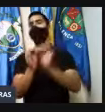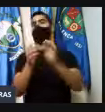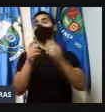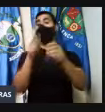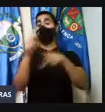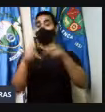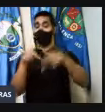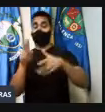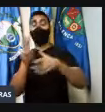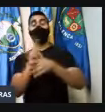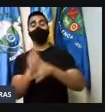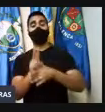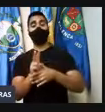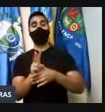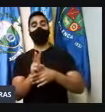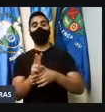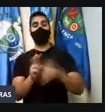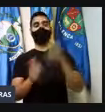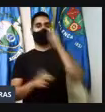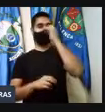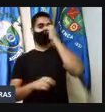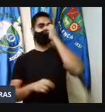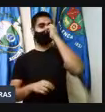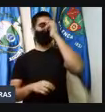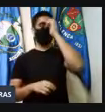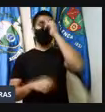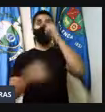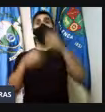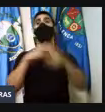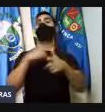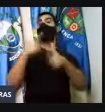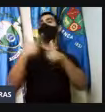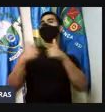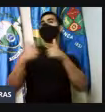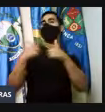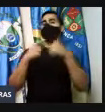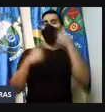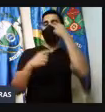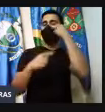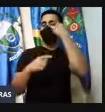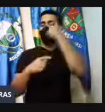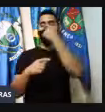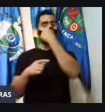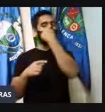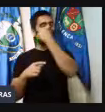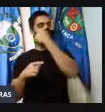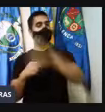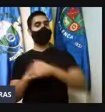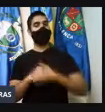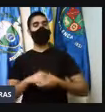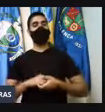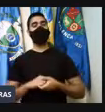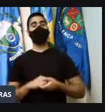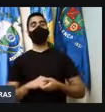municipal, que é acometida deficiência sensorial do tipo visual,